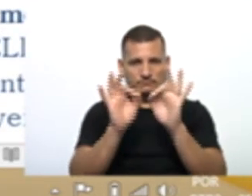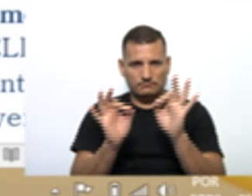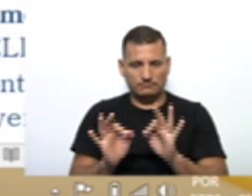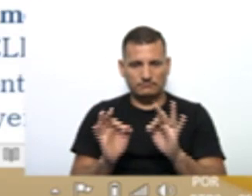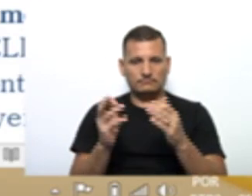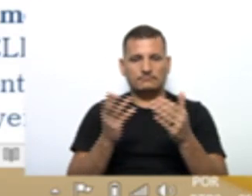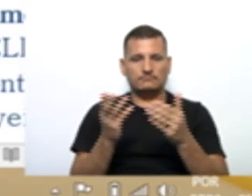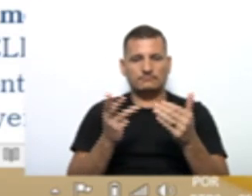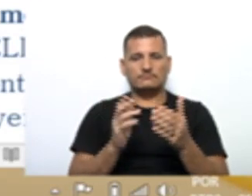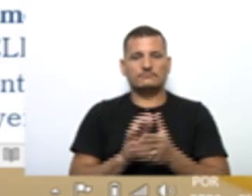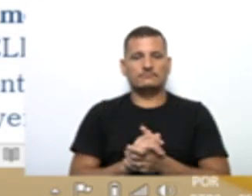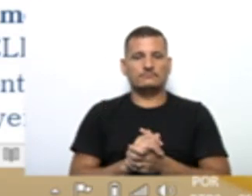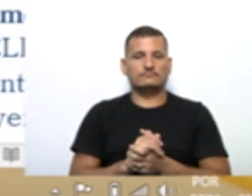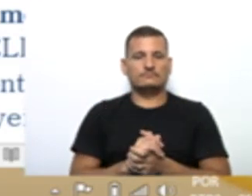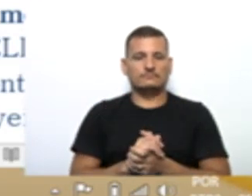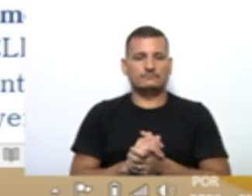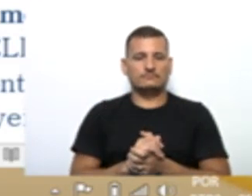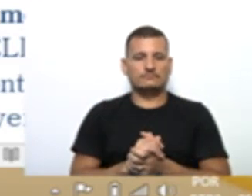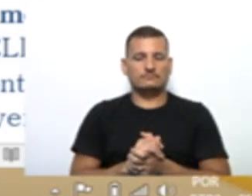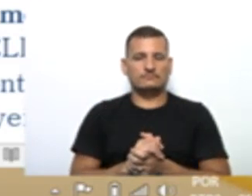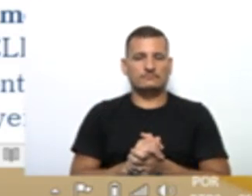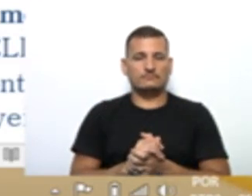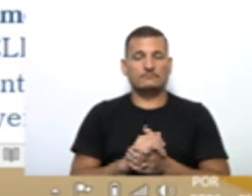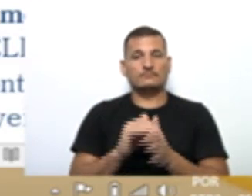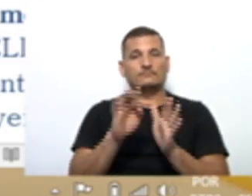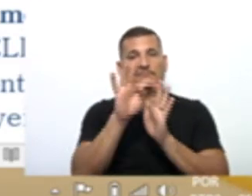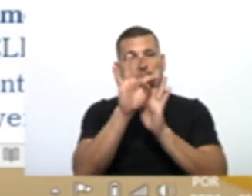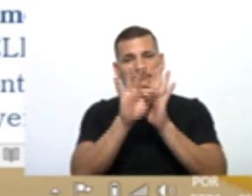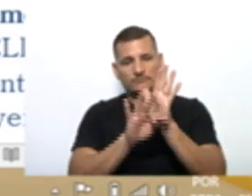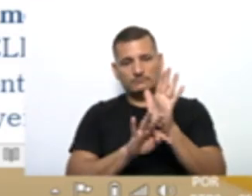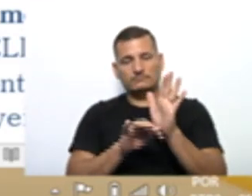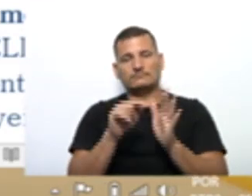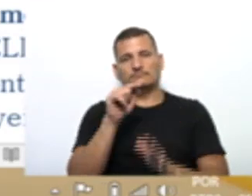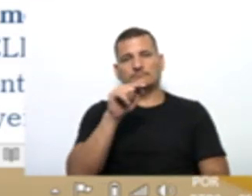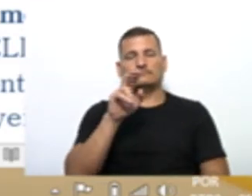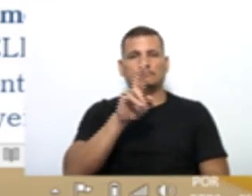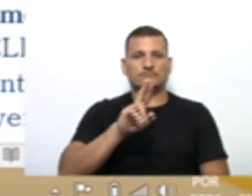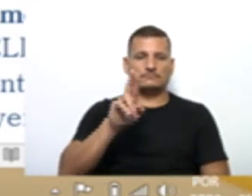Então, utilizamos aqui um arquivo de texto desconfigurado.